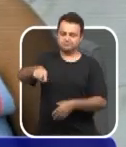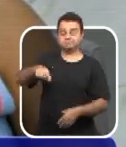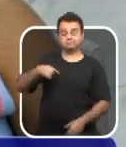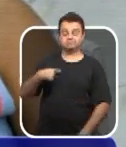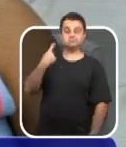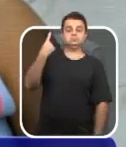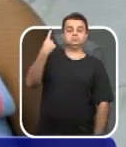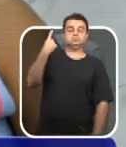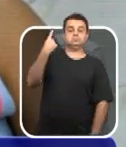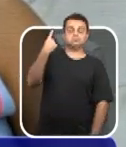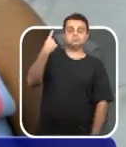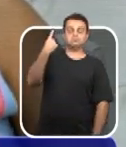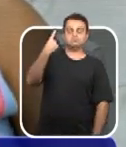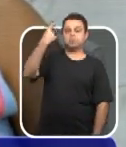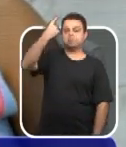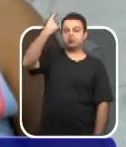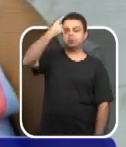mesa